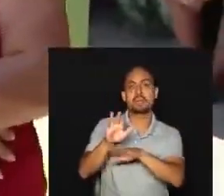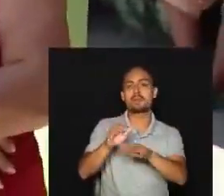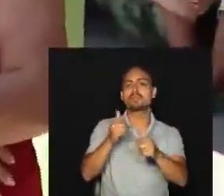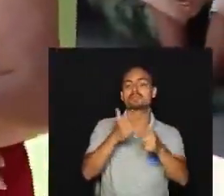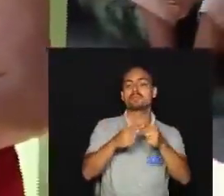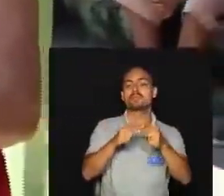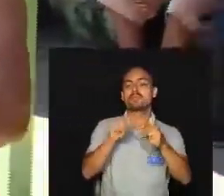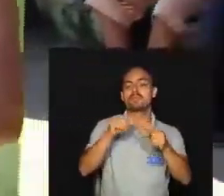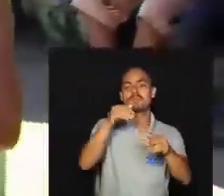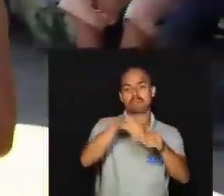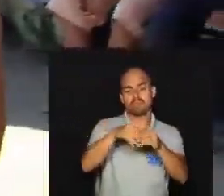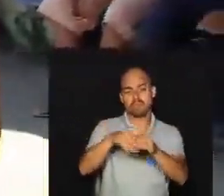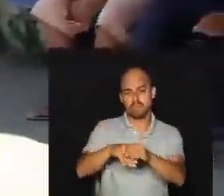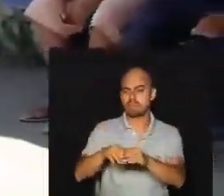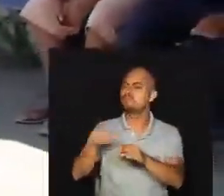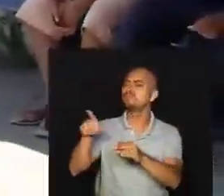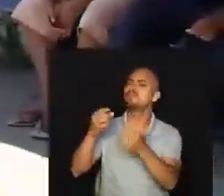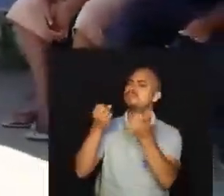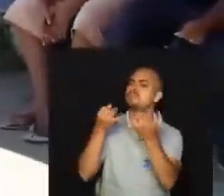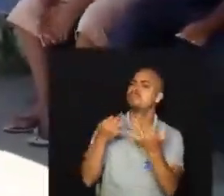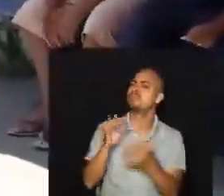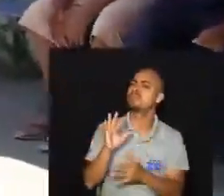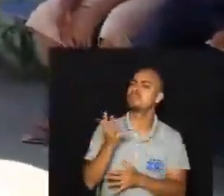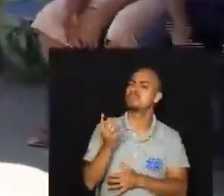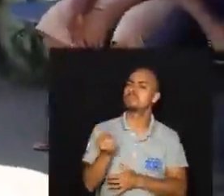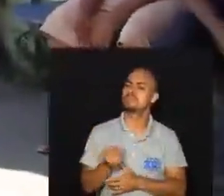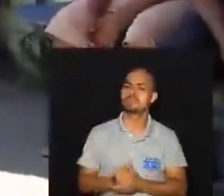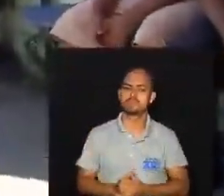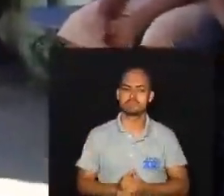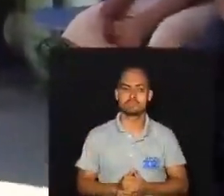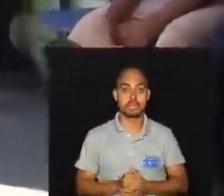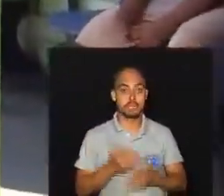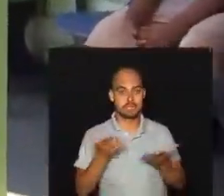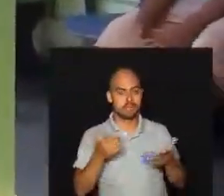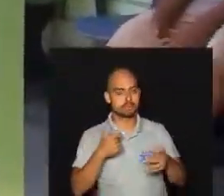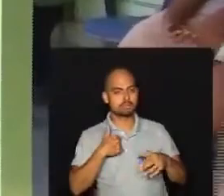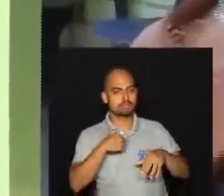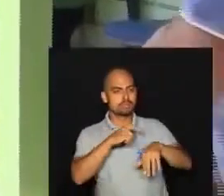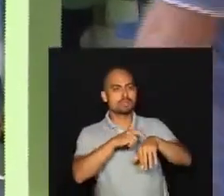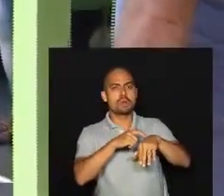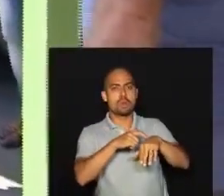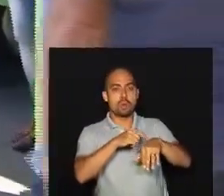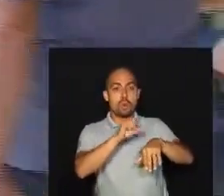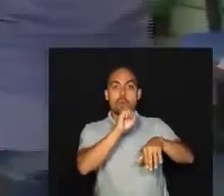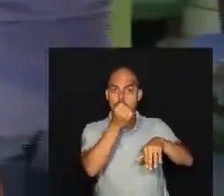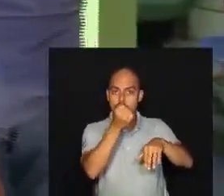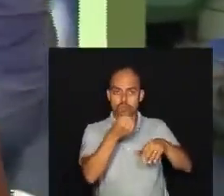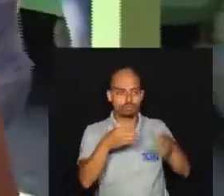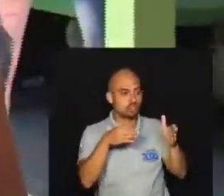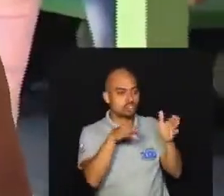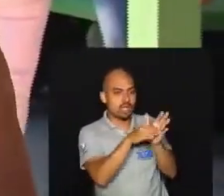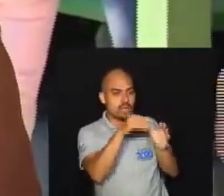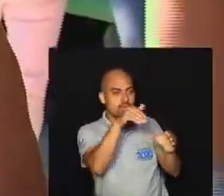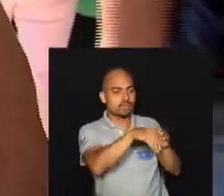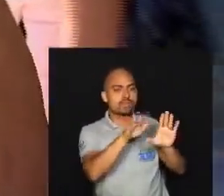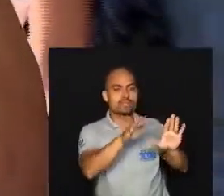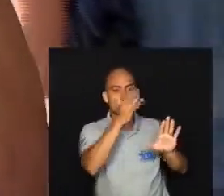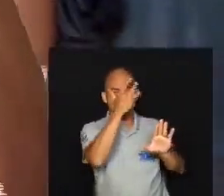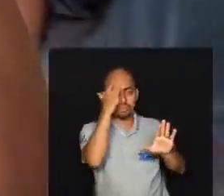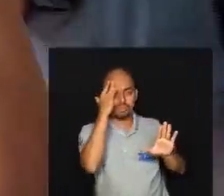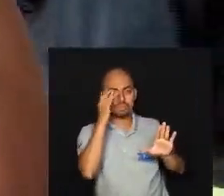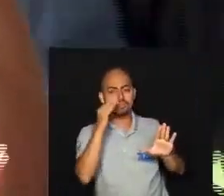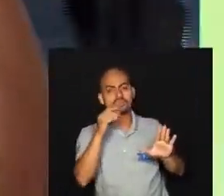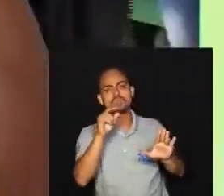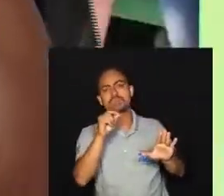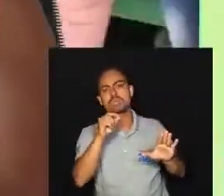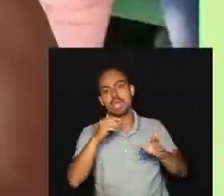para conseguir votar. Dona Irene, me conta o que está acontecendo. Eu cheguei 8 horas da manhã aqui para votar, que disse que os idosos